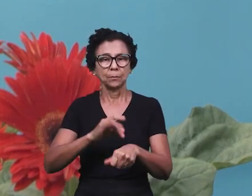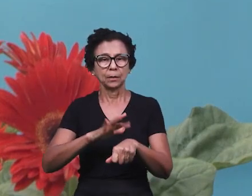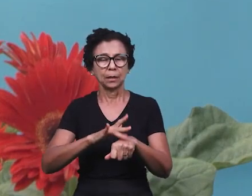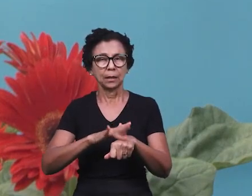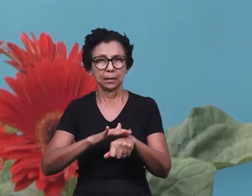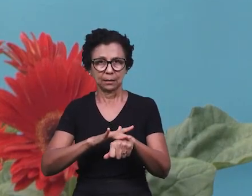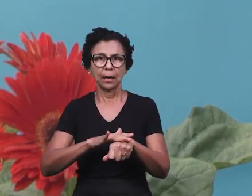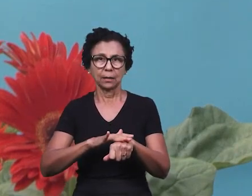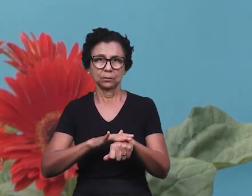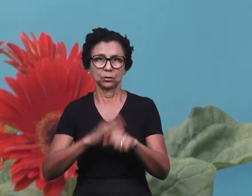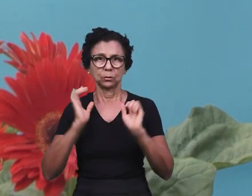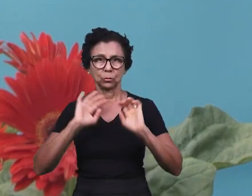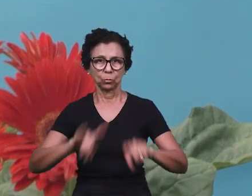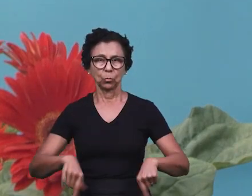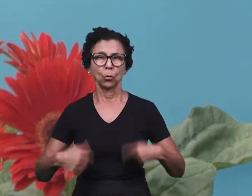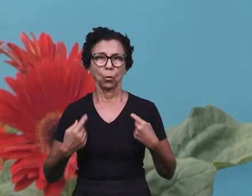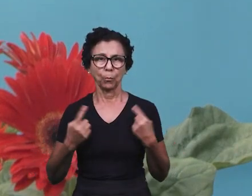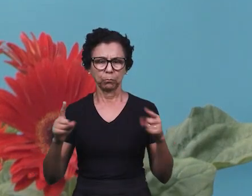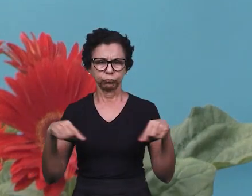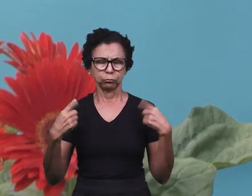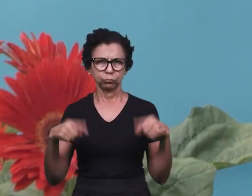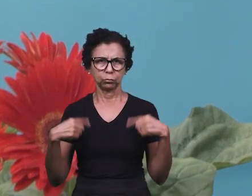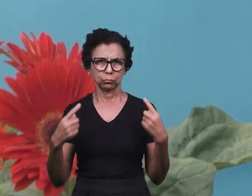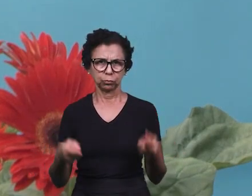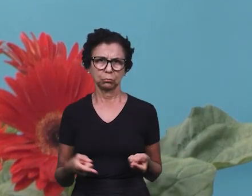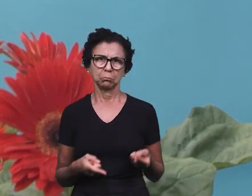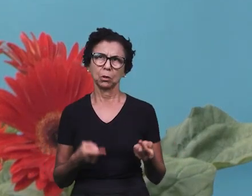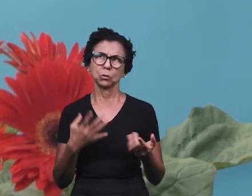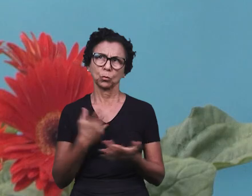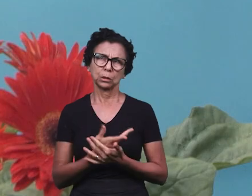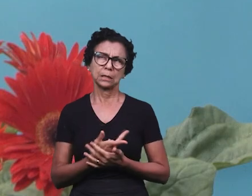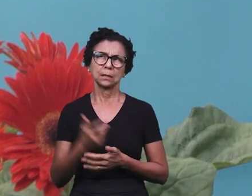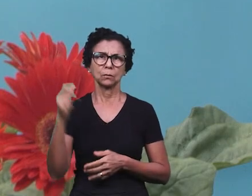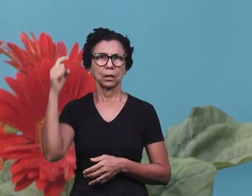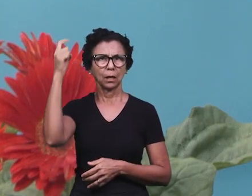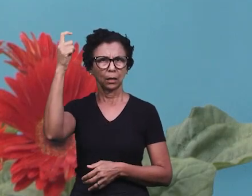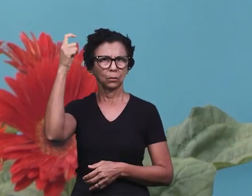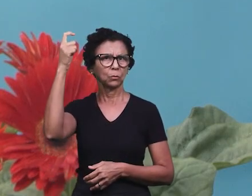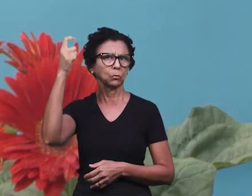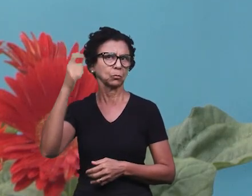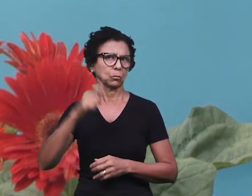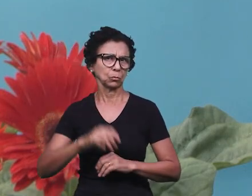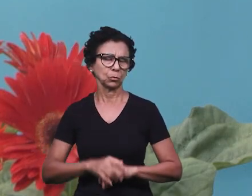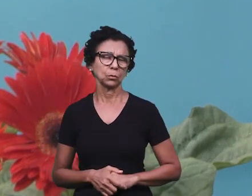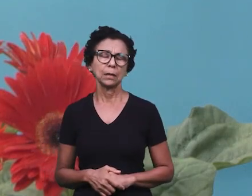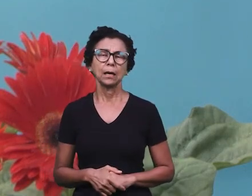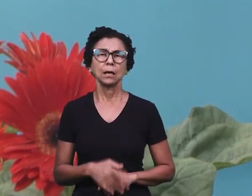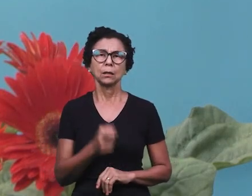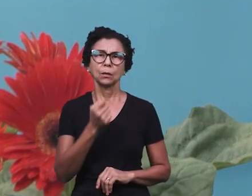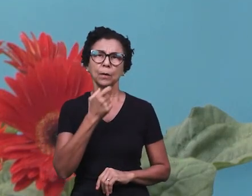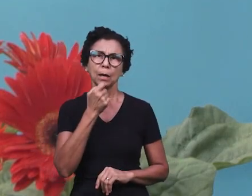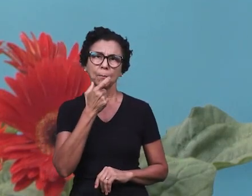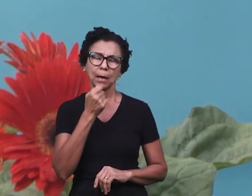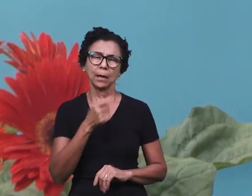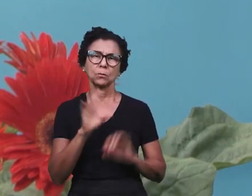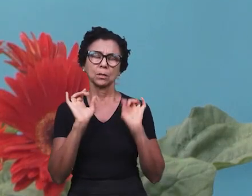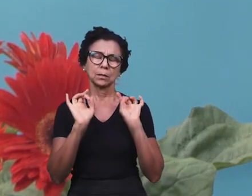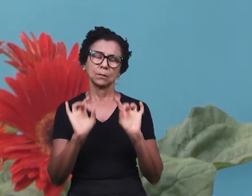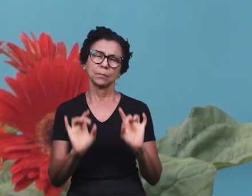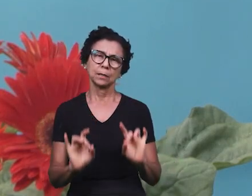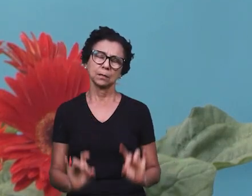adulta. Aí tem os critérios diagnósticos, que a gente dosa alguns anticorpos, mais a dosagem do peptídeo C, que é uma